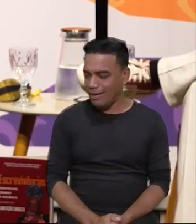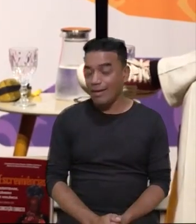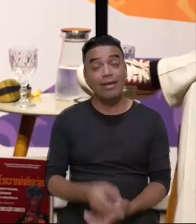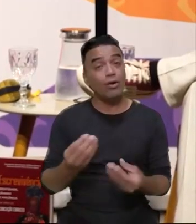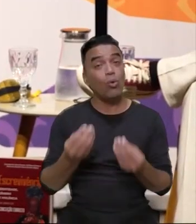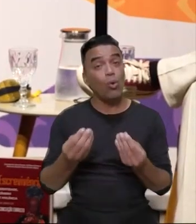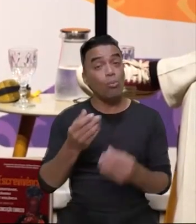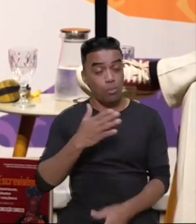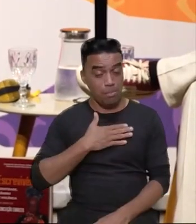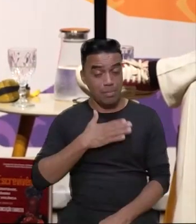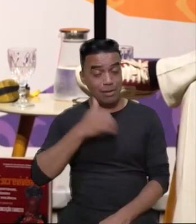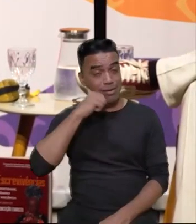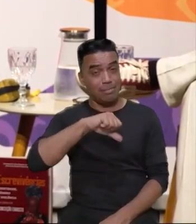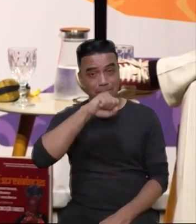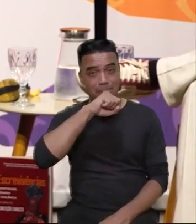como a minha mãe